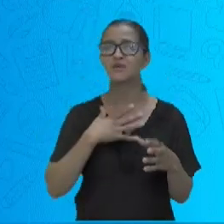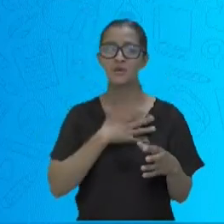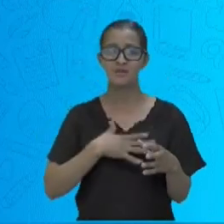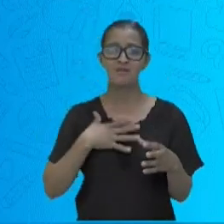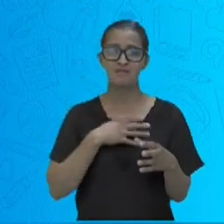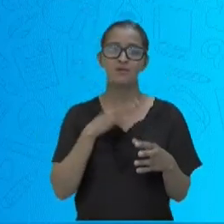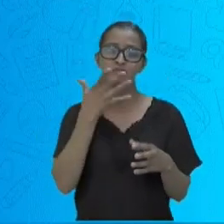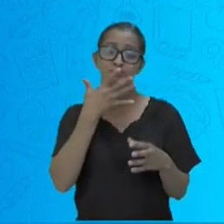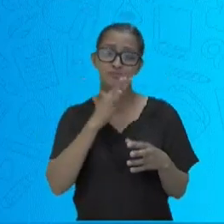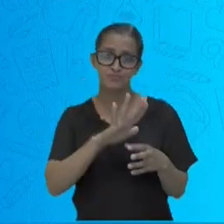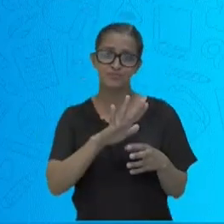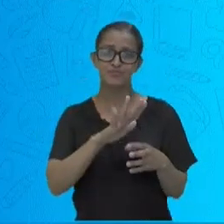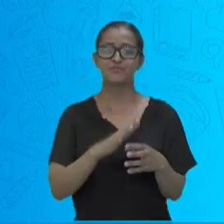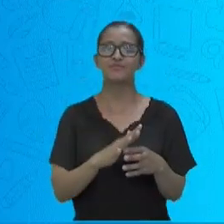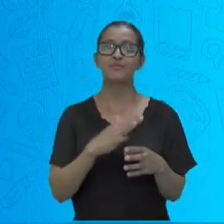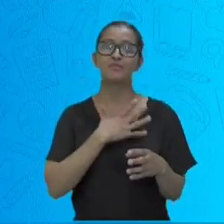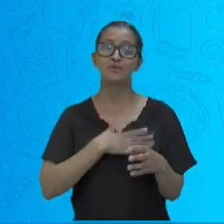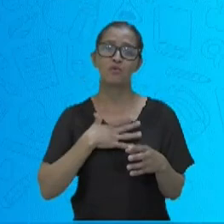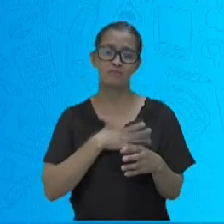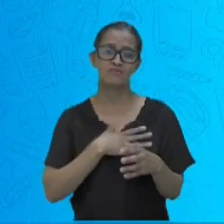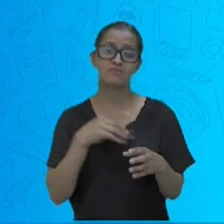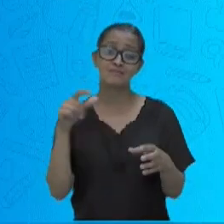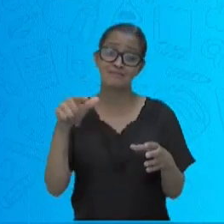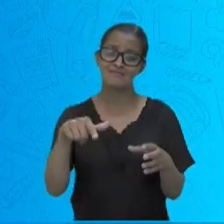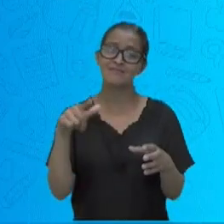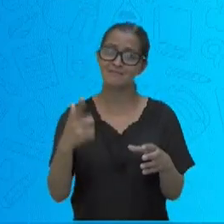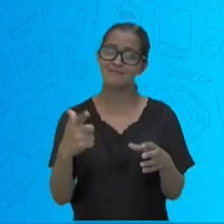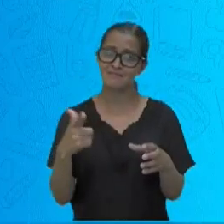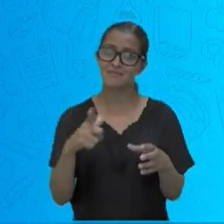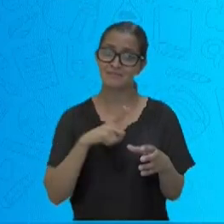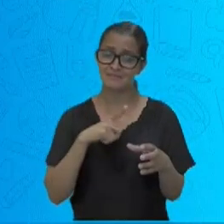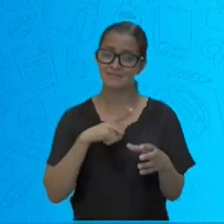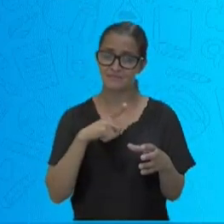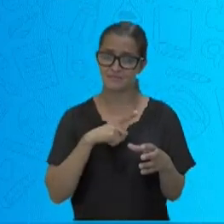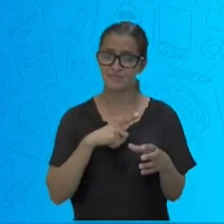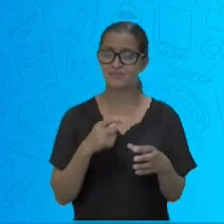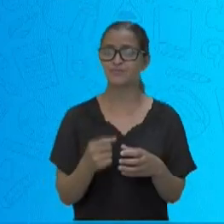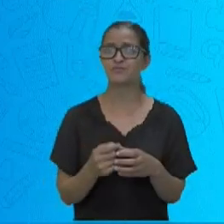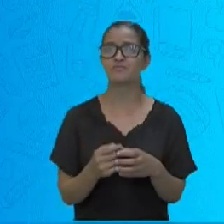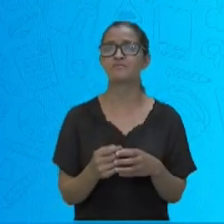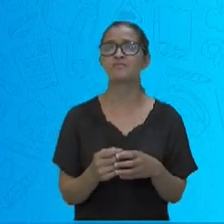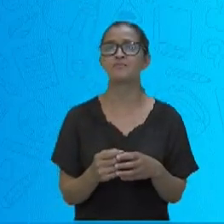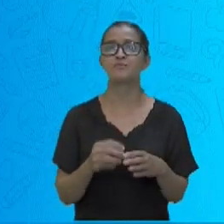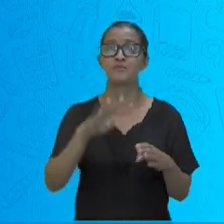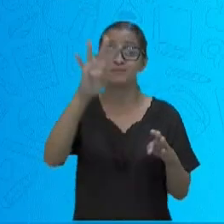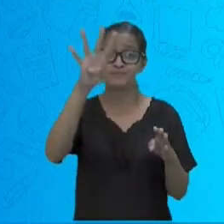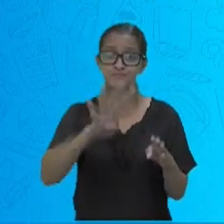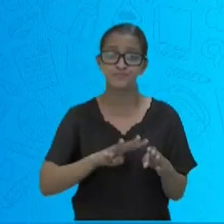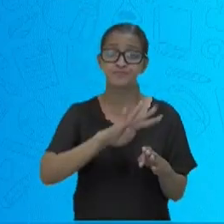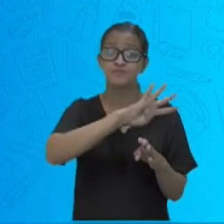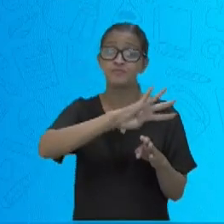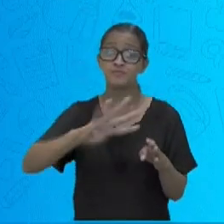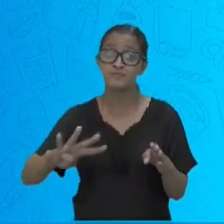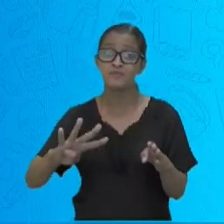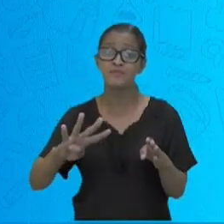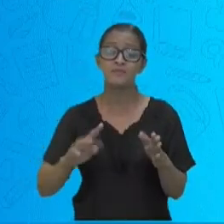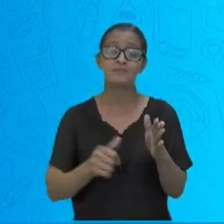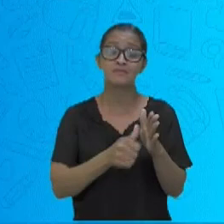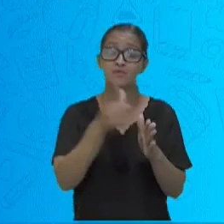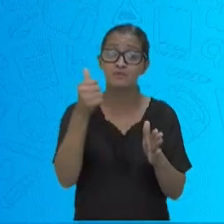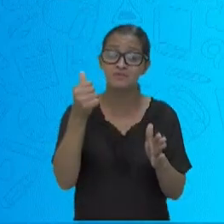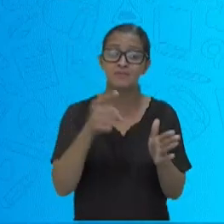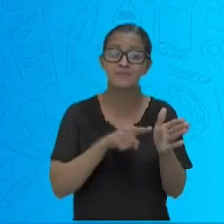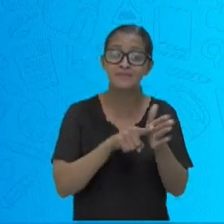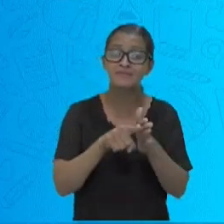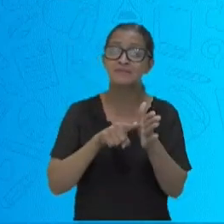possuem. Então, para eu formular uma tabela, a primeira coisa que eu preciso é de uma pesquisa.